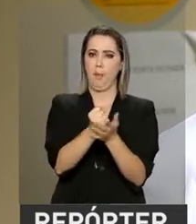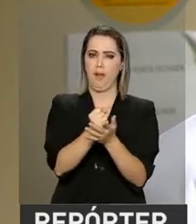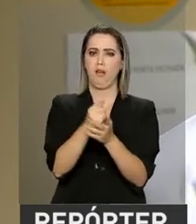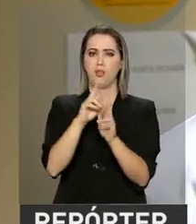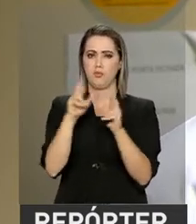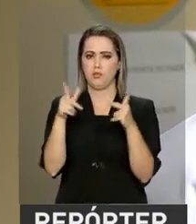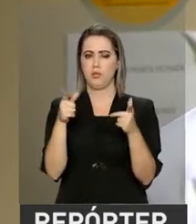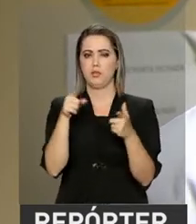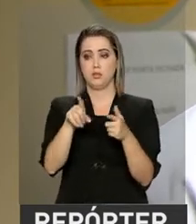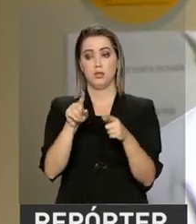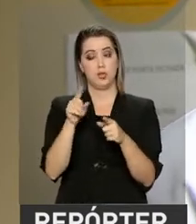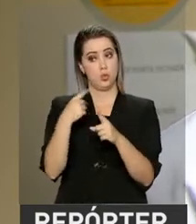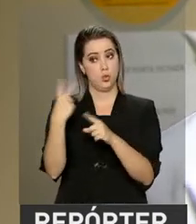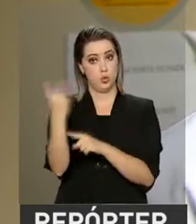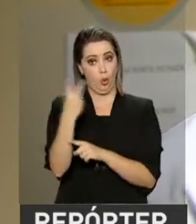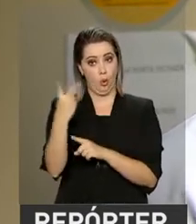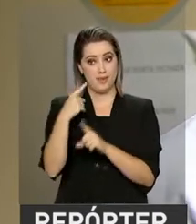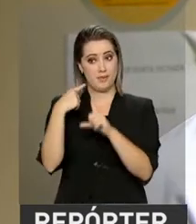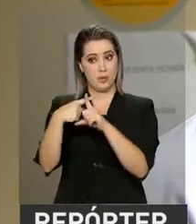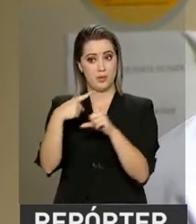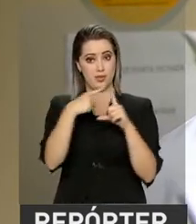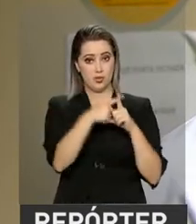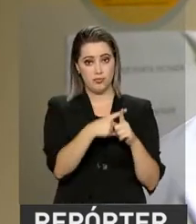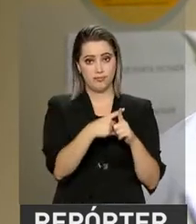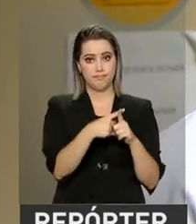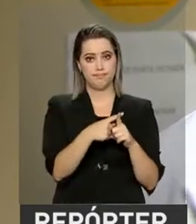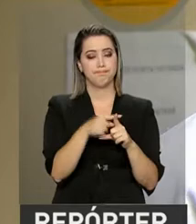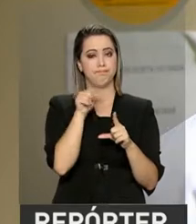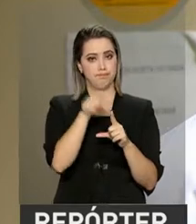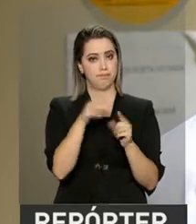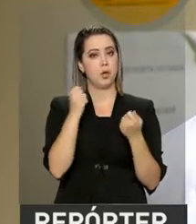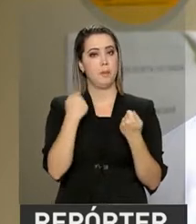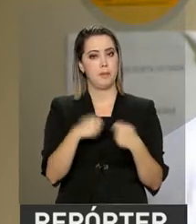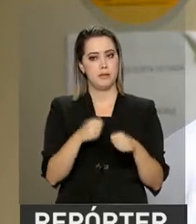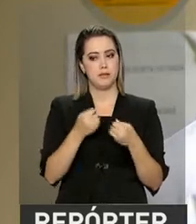desse instante se os dois deram positivos